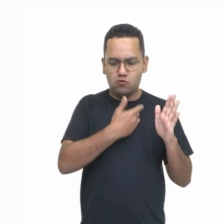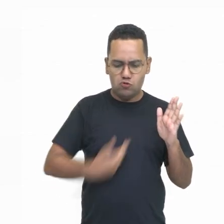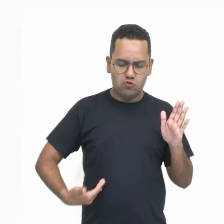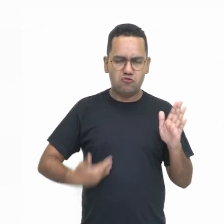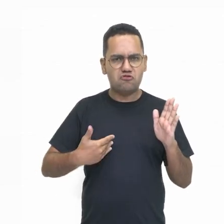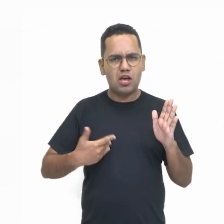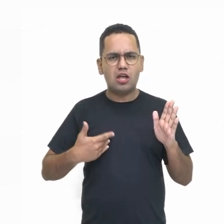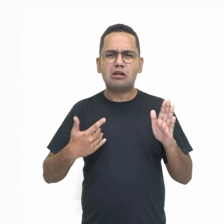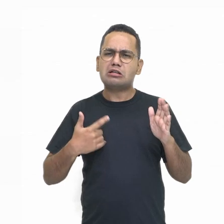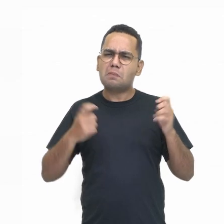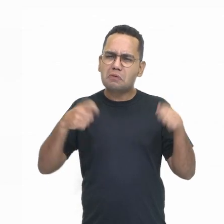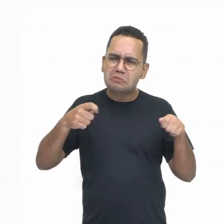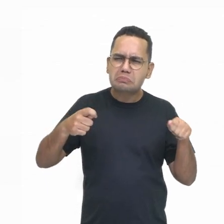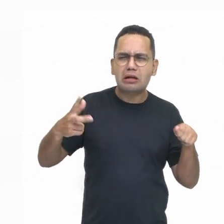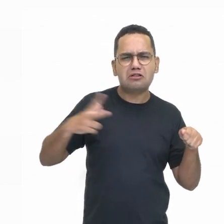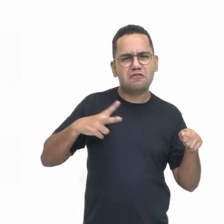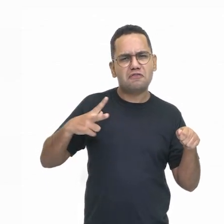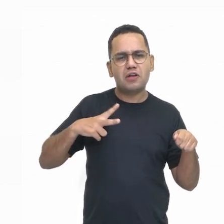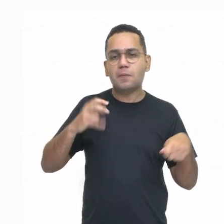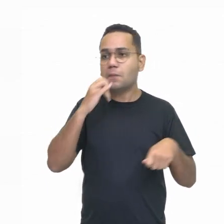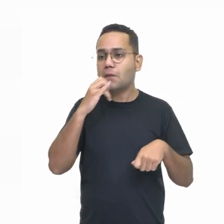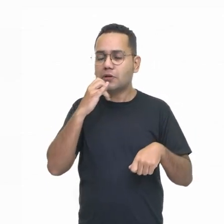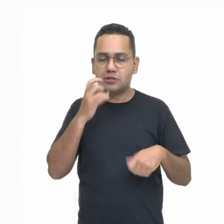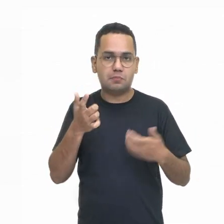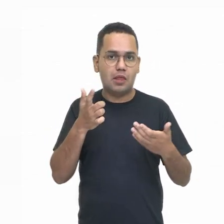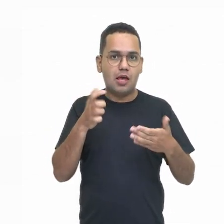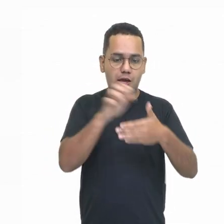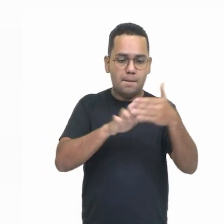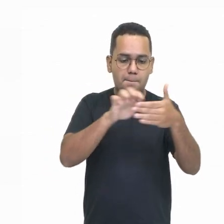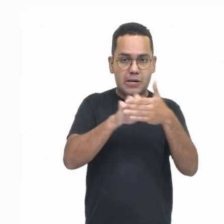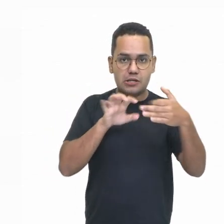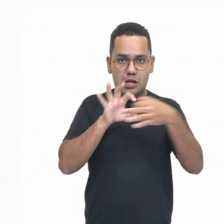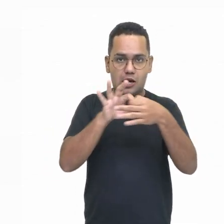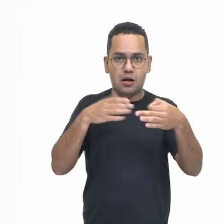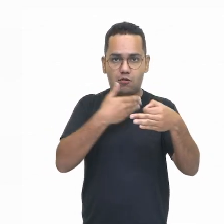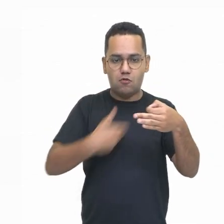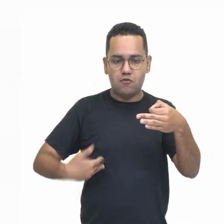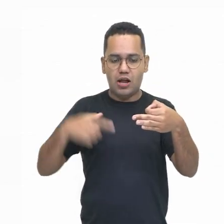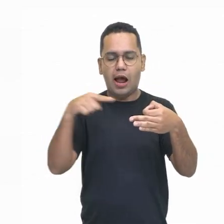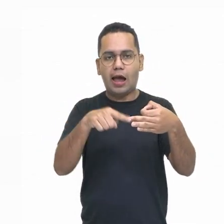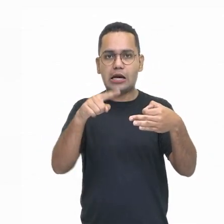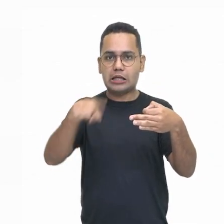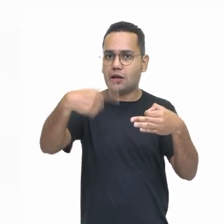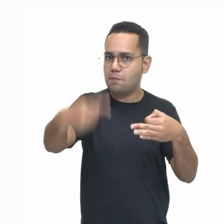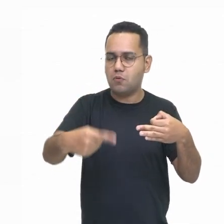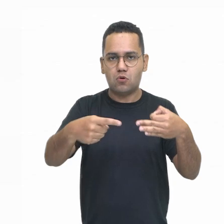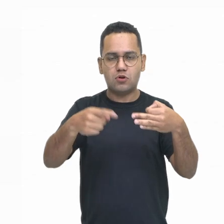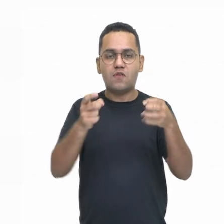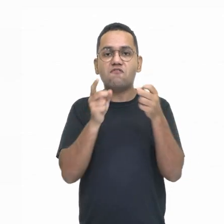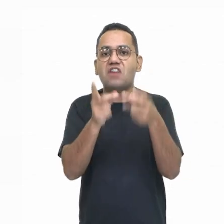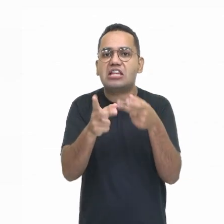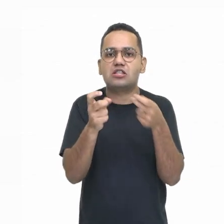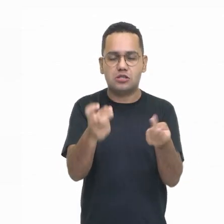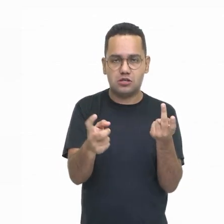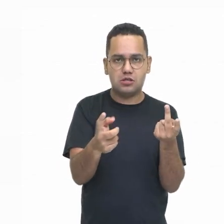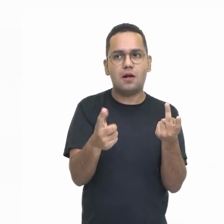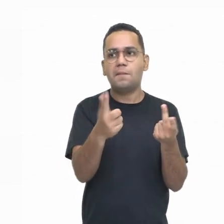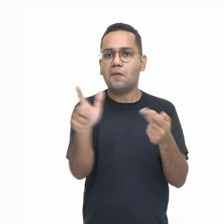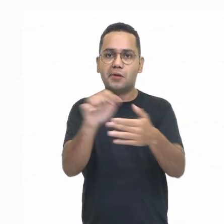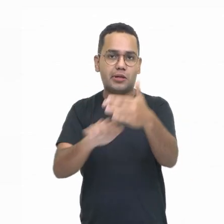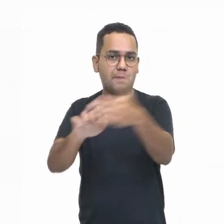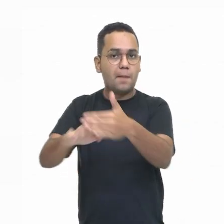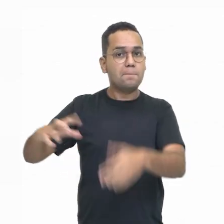de privatizações, vendendo empresas estatais para o setor privado. Né? E essa medida, ela visava